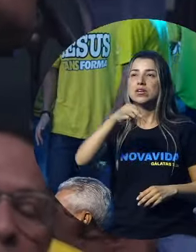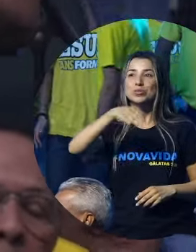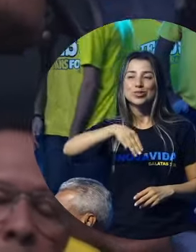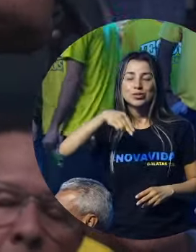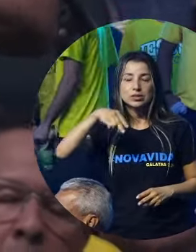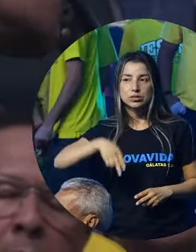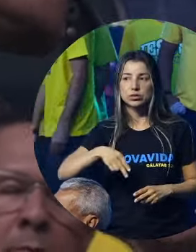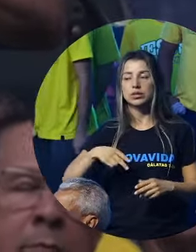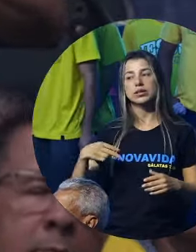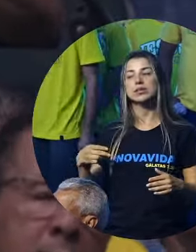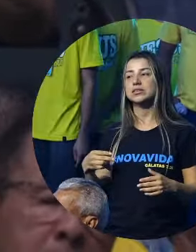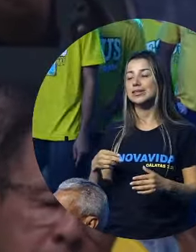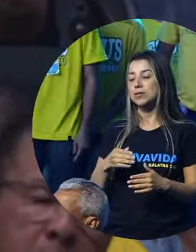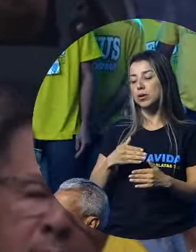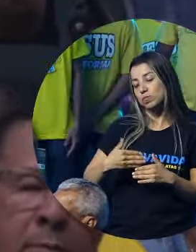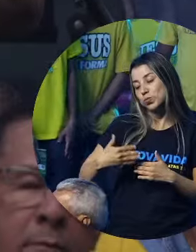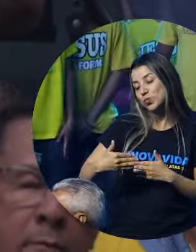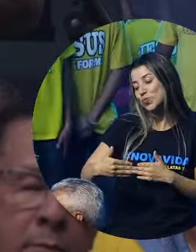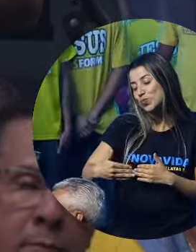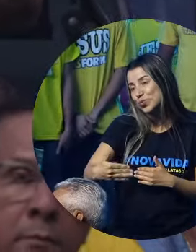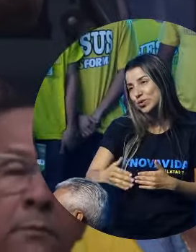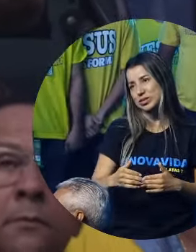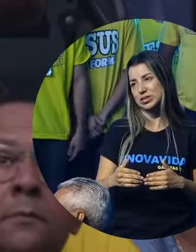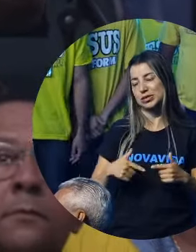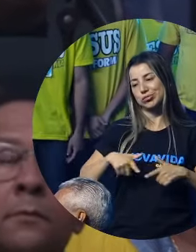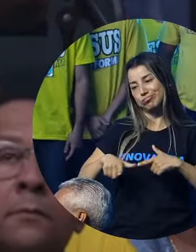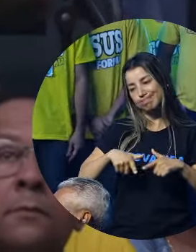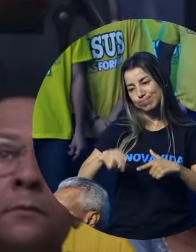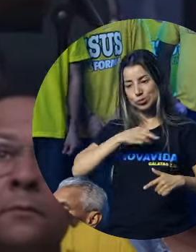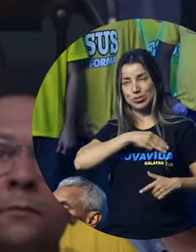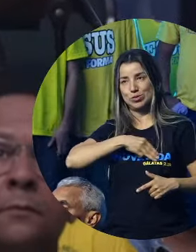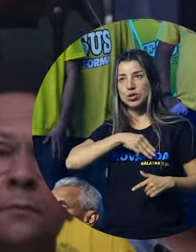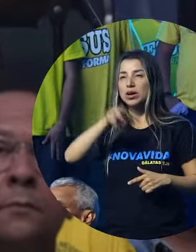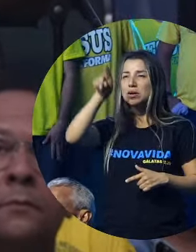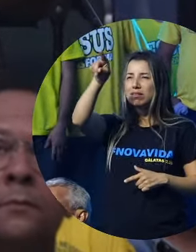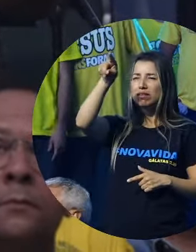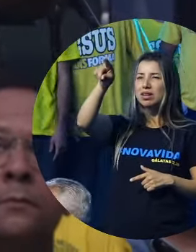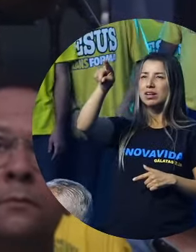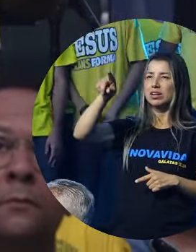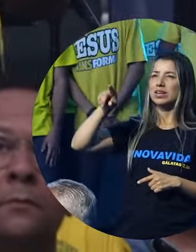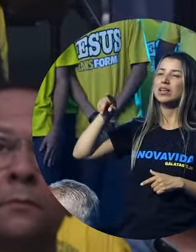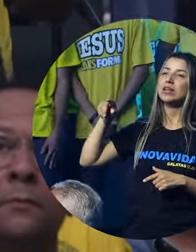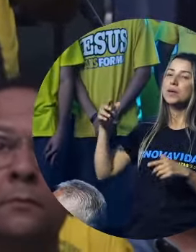ministério da sua igreja. Esse é um batismo de um índio.